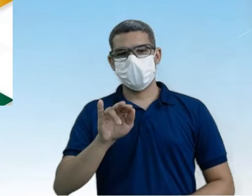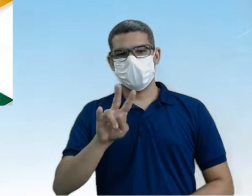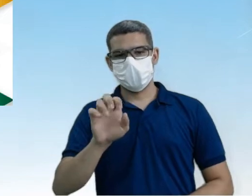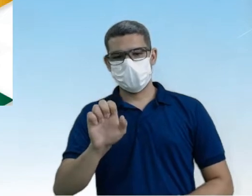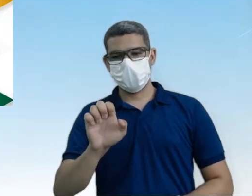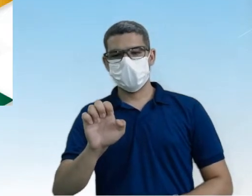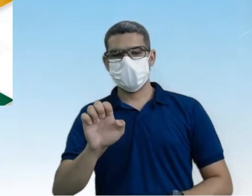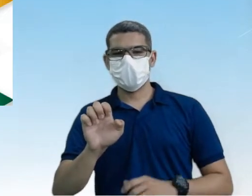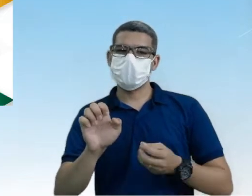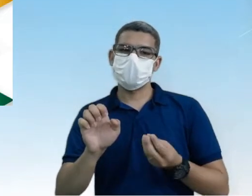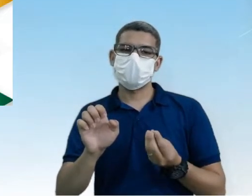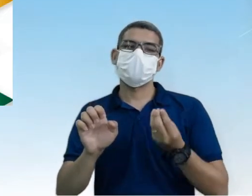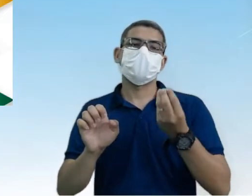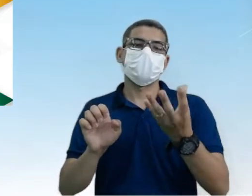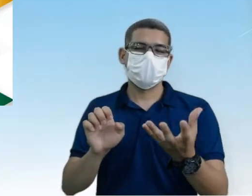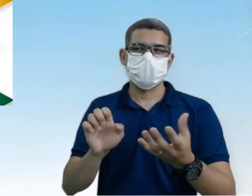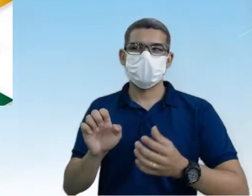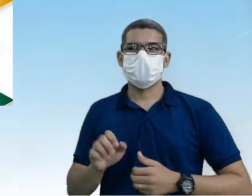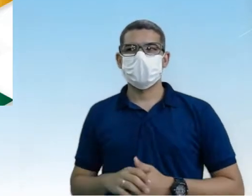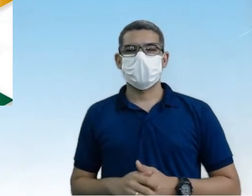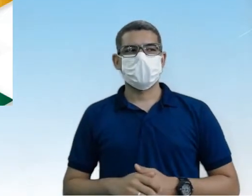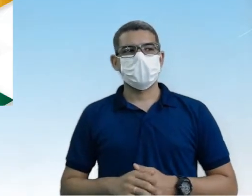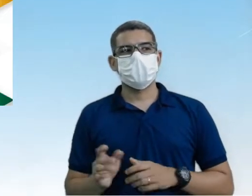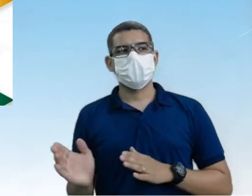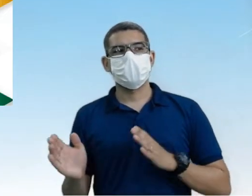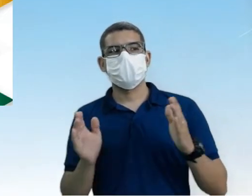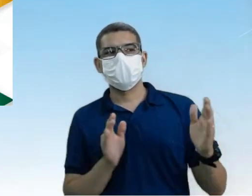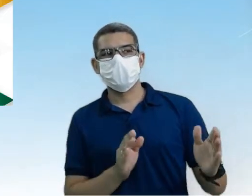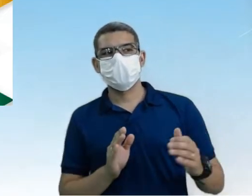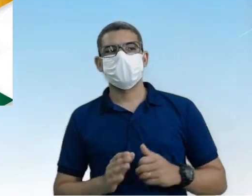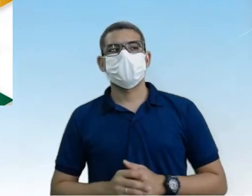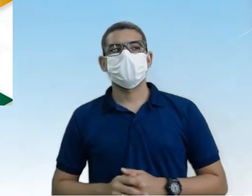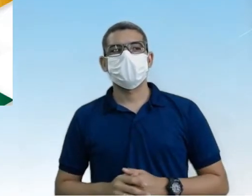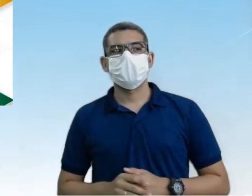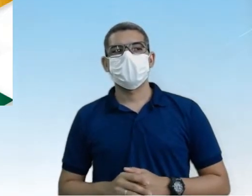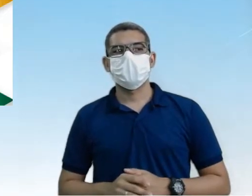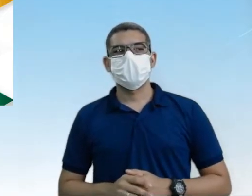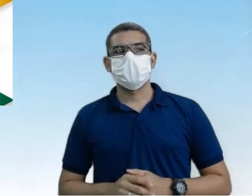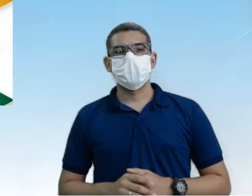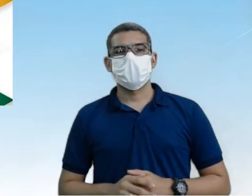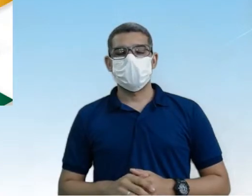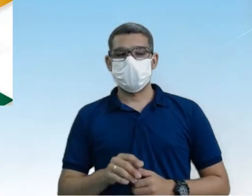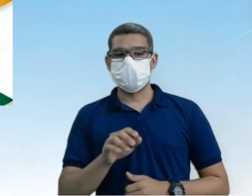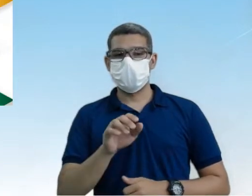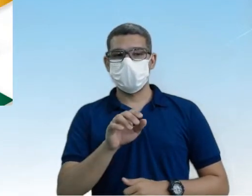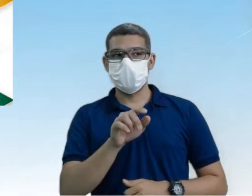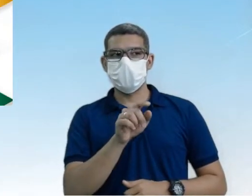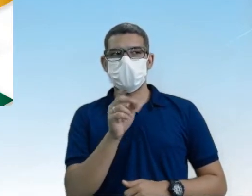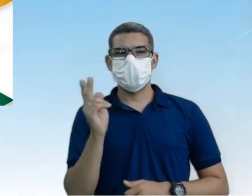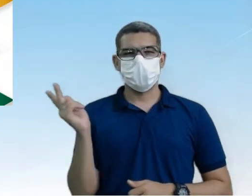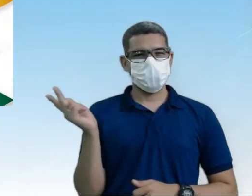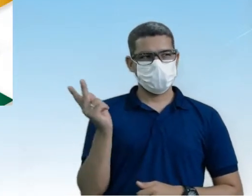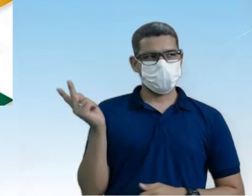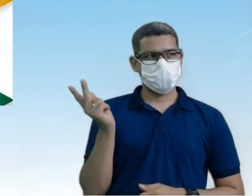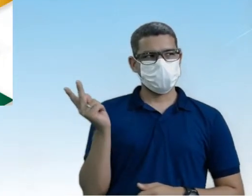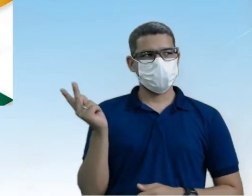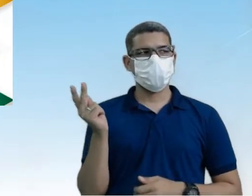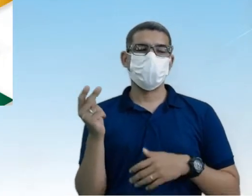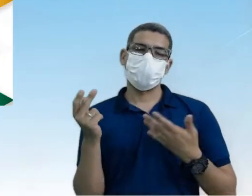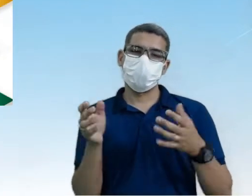dar. Then se refere, no caso, a eles, a esses dois, um grande